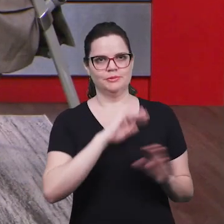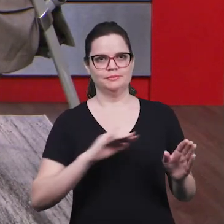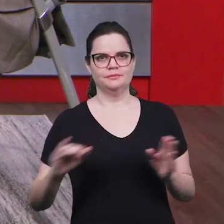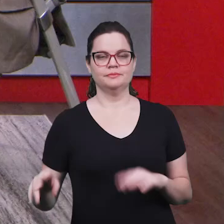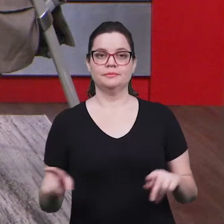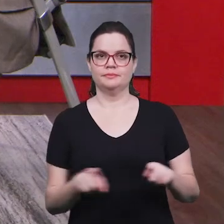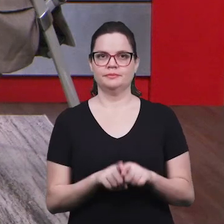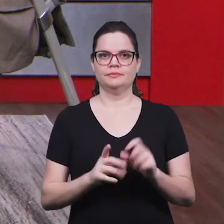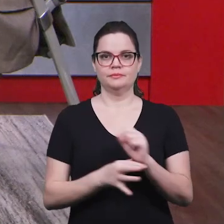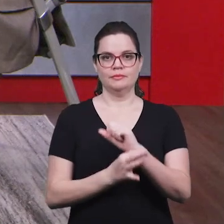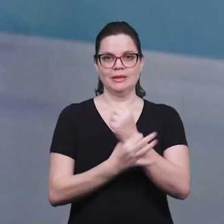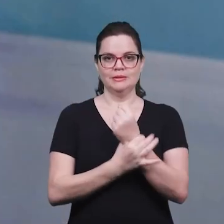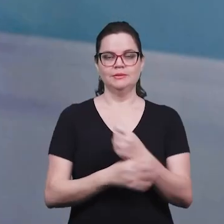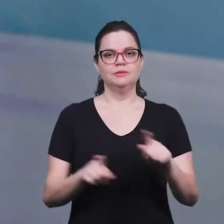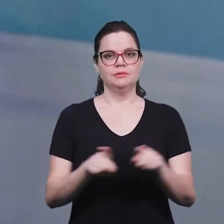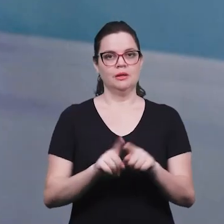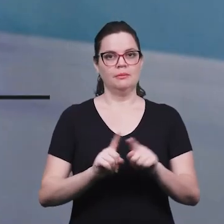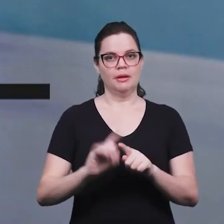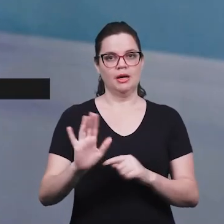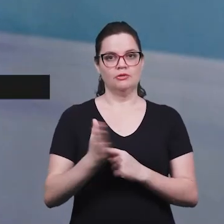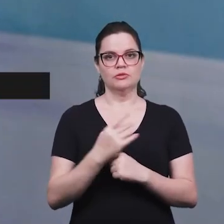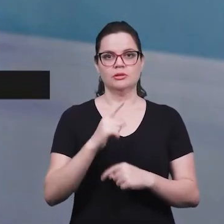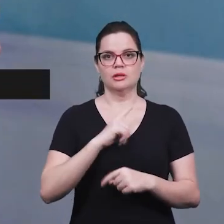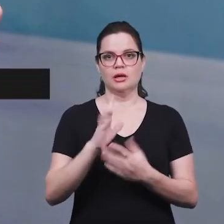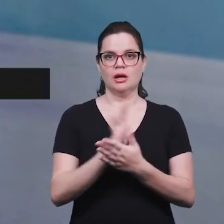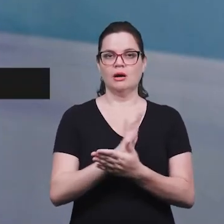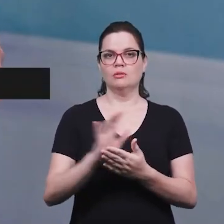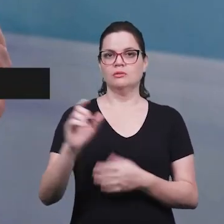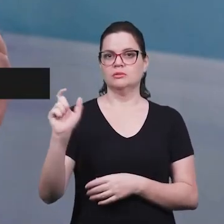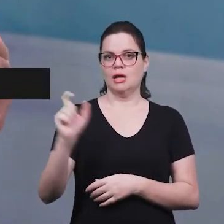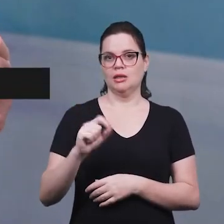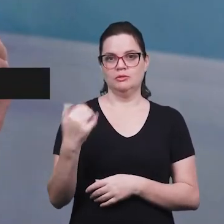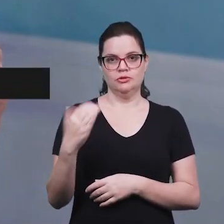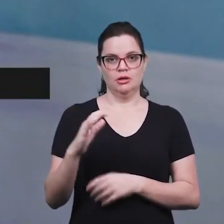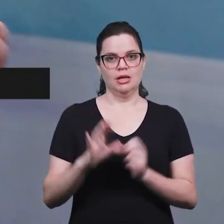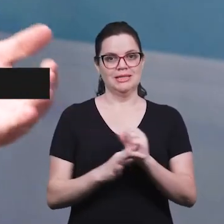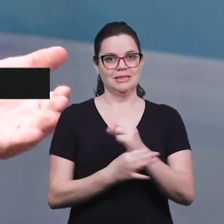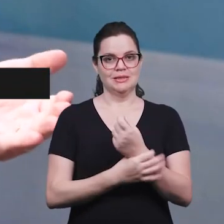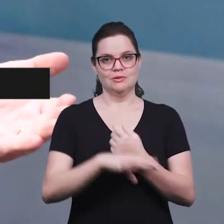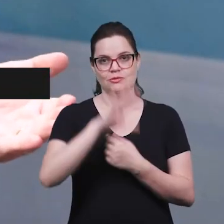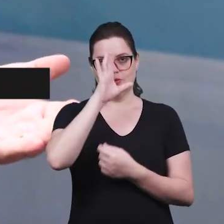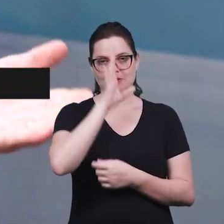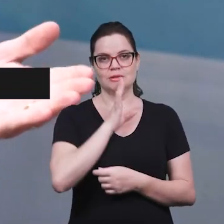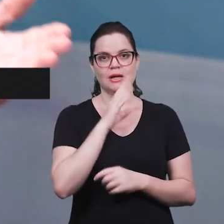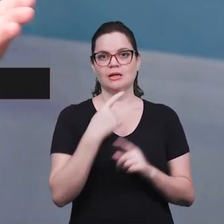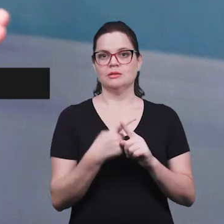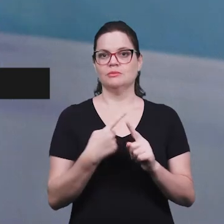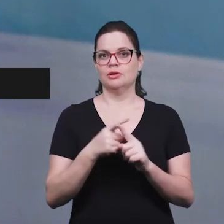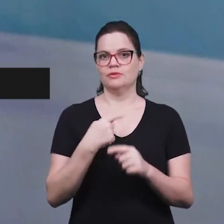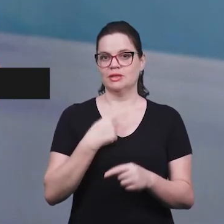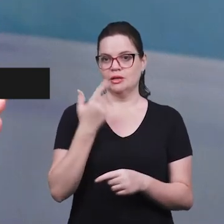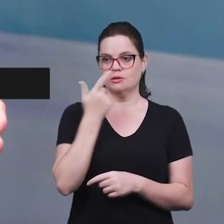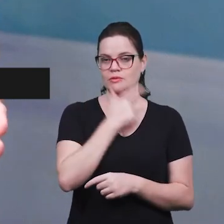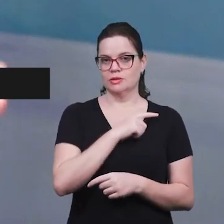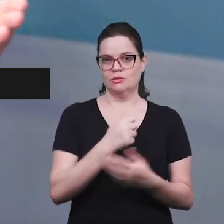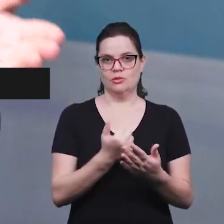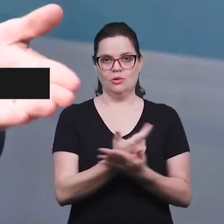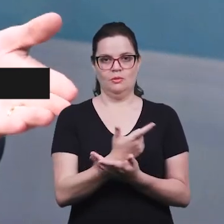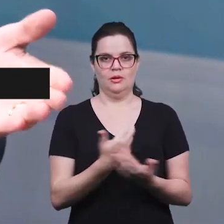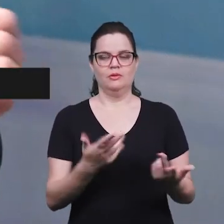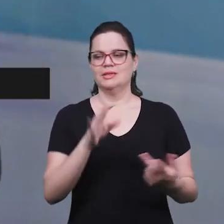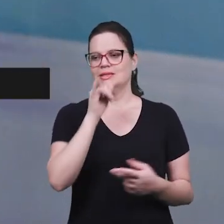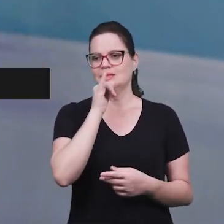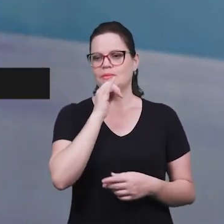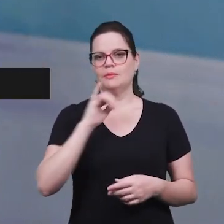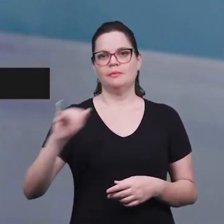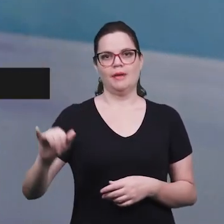ser aliado são os seguros. Existem cartões de crédito que oferecem seguros gratuitos pela aquisição daquele bem. Por